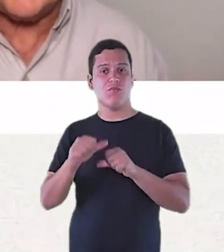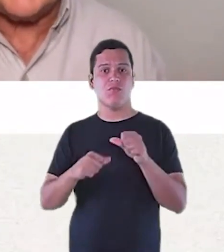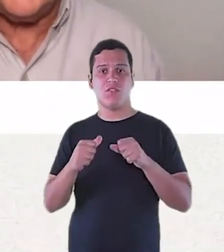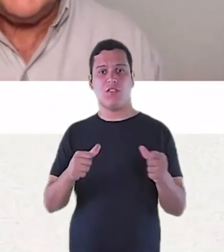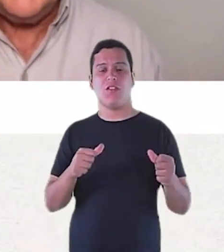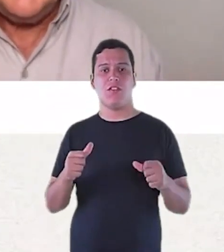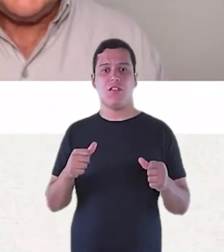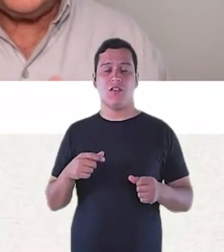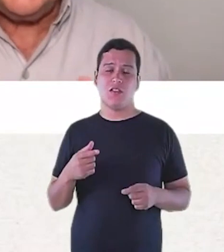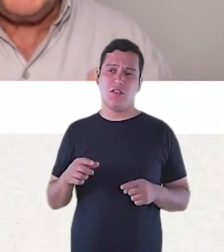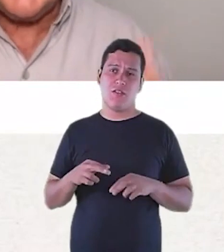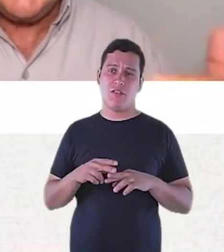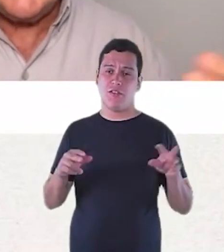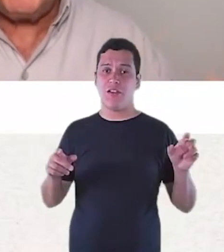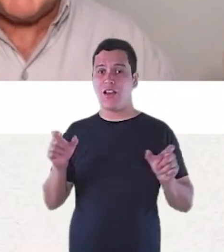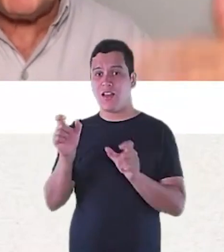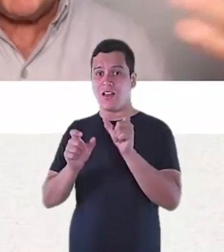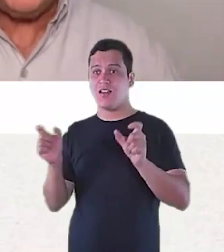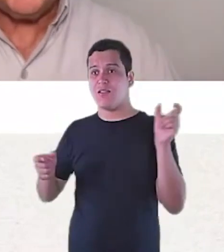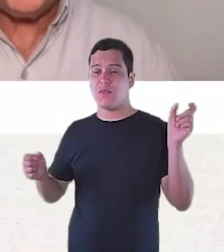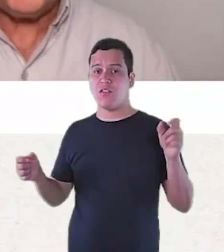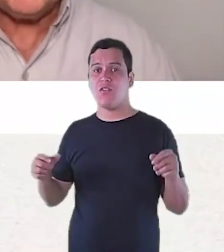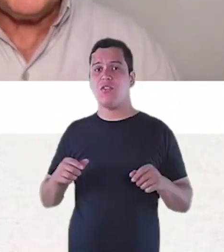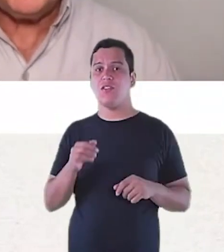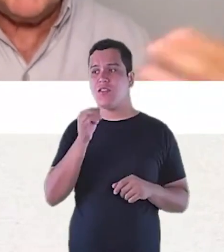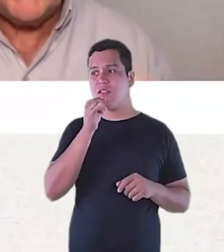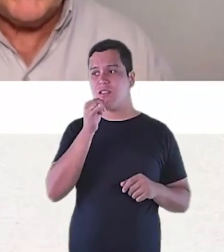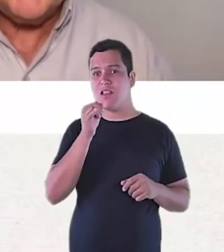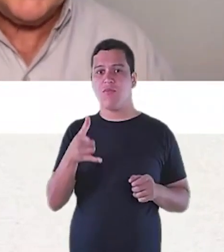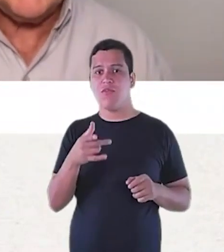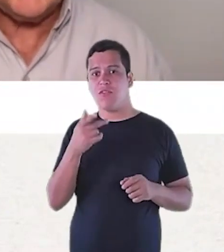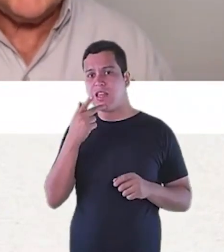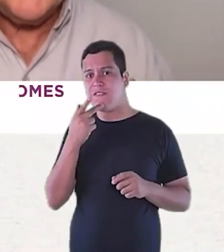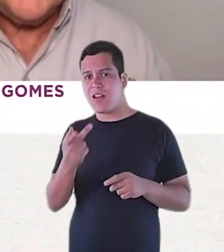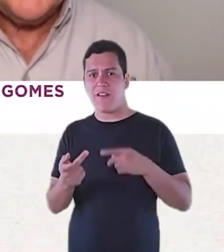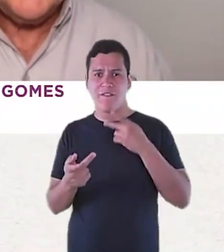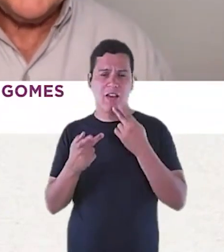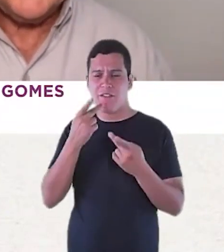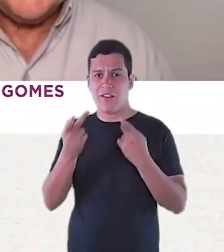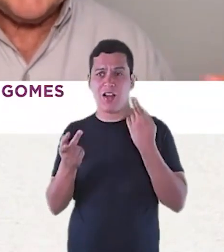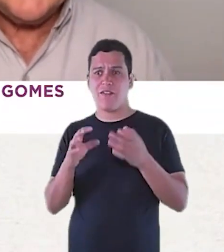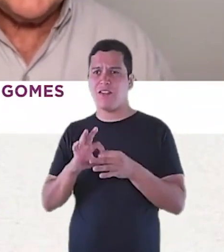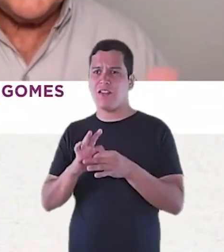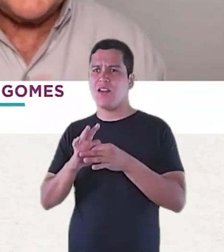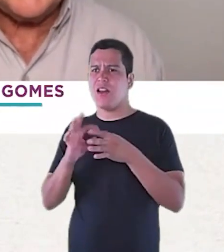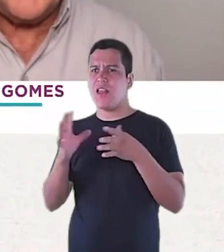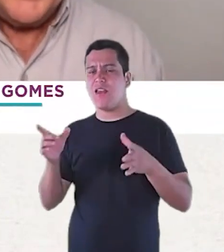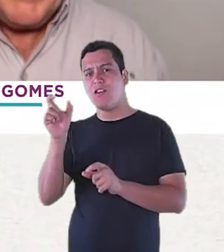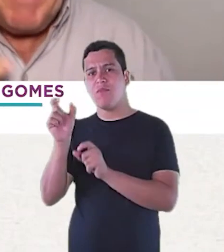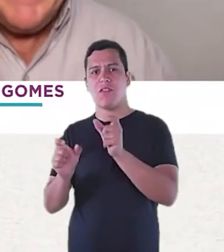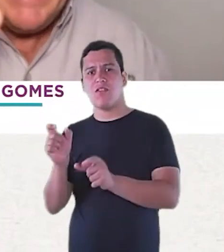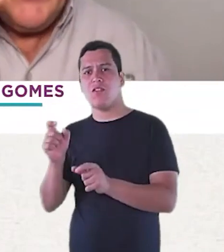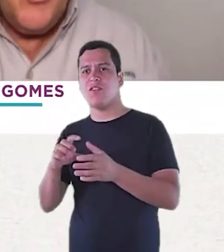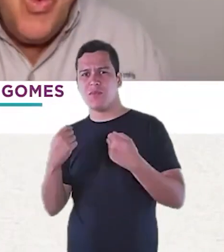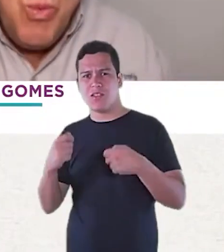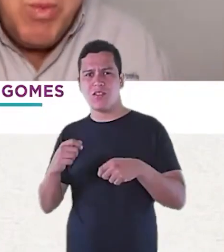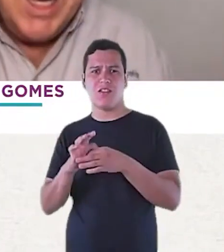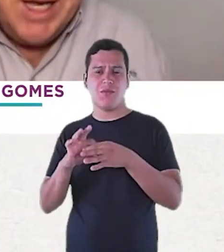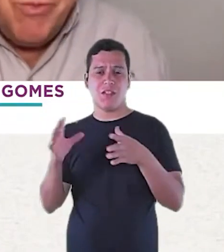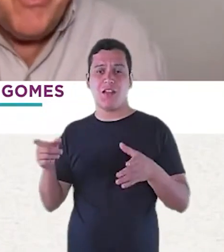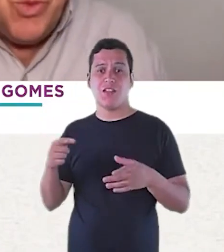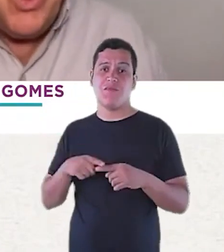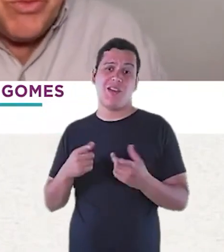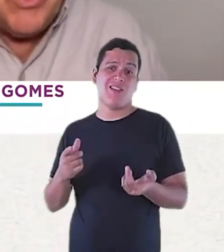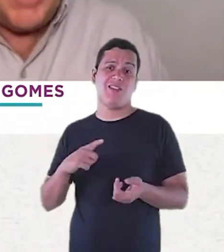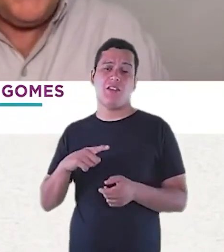6 escravos. Então, assim, liberdade para os brancos, isso não incluía os negros. Essa é a grande contradição. Mas tem